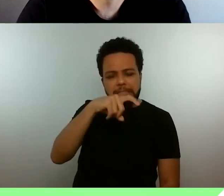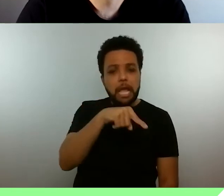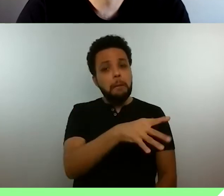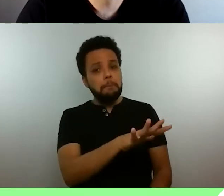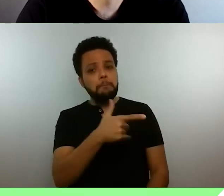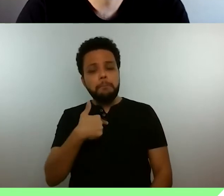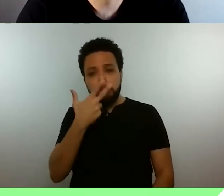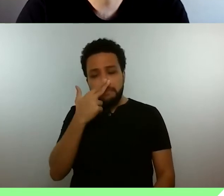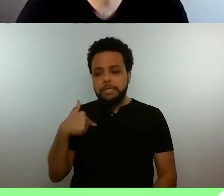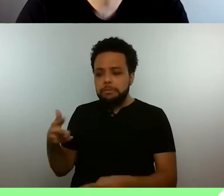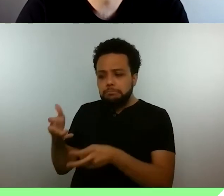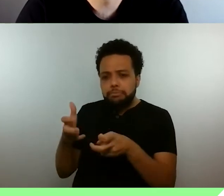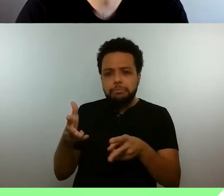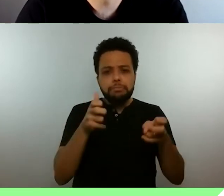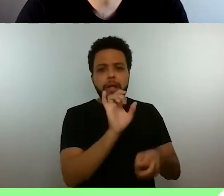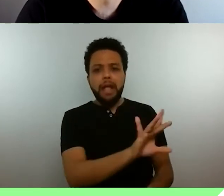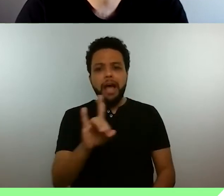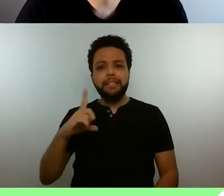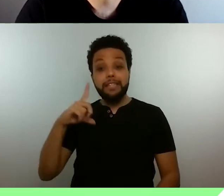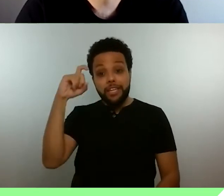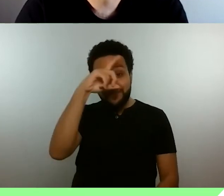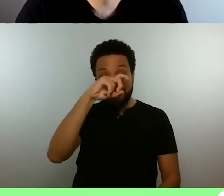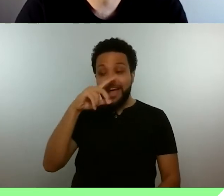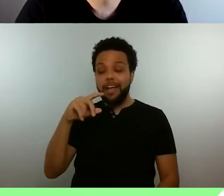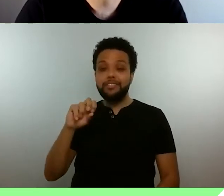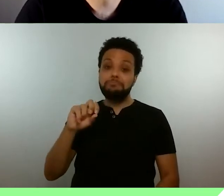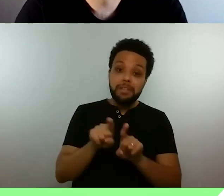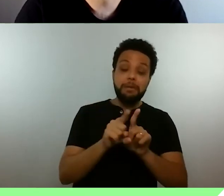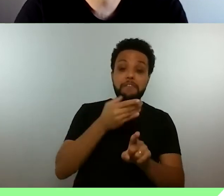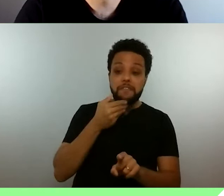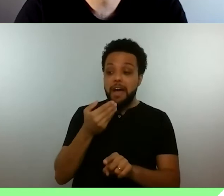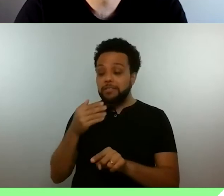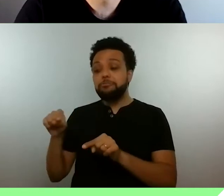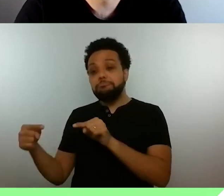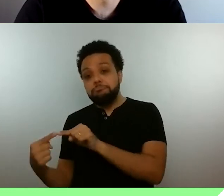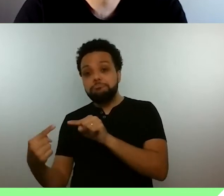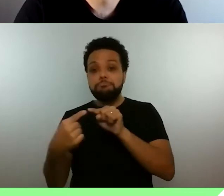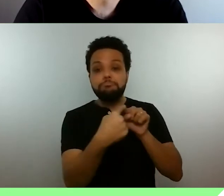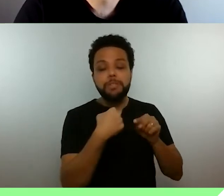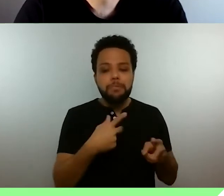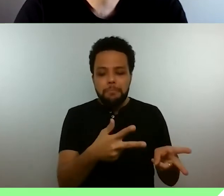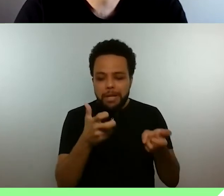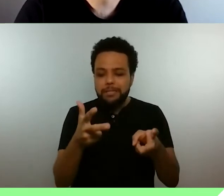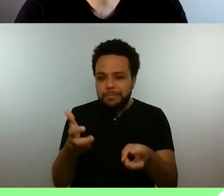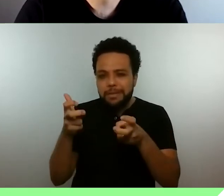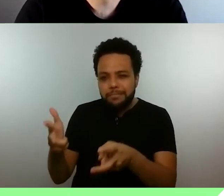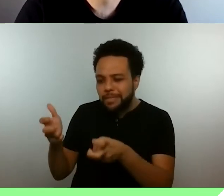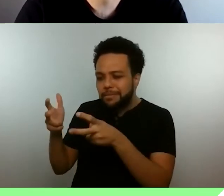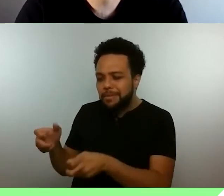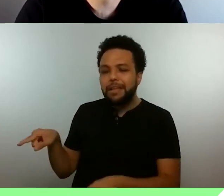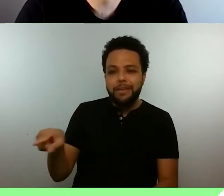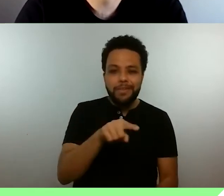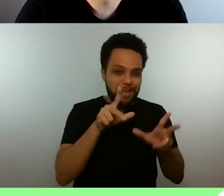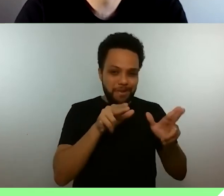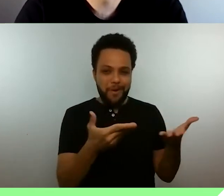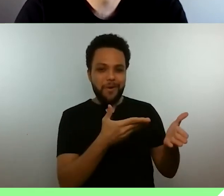mesma possibilidade de uso, porque é praticamente a mesma coisa que eu estou fazendo, né? Eu